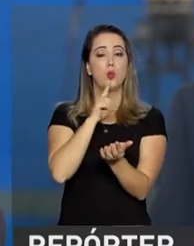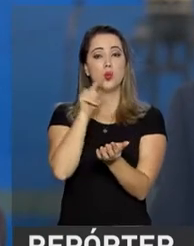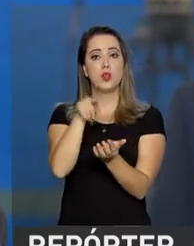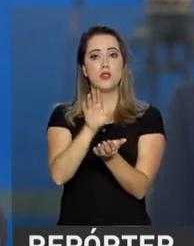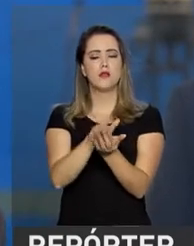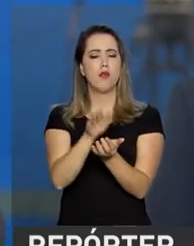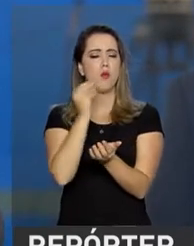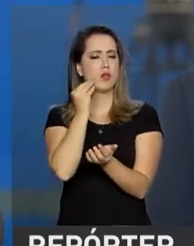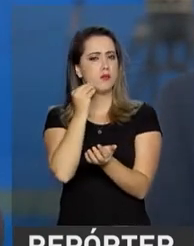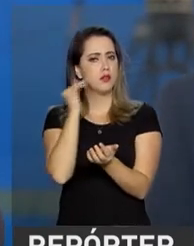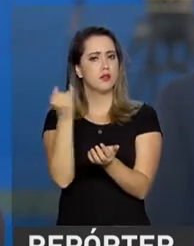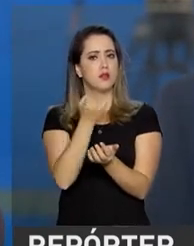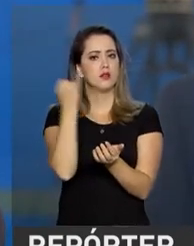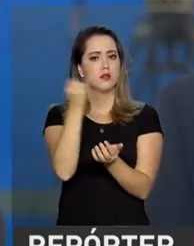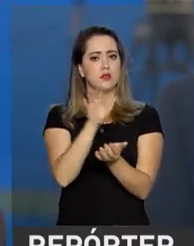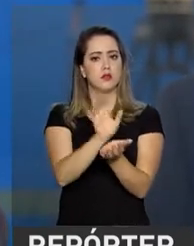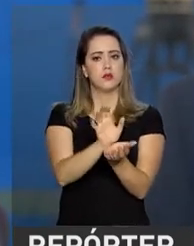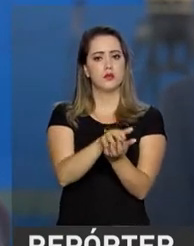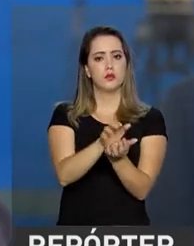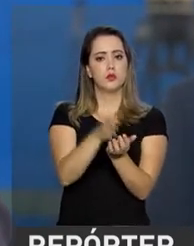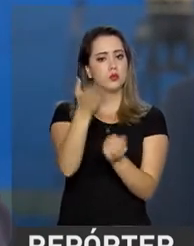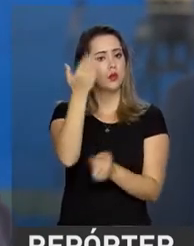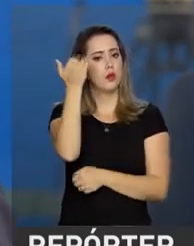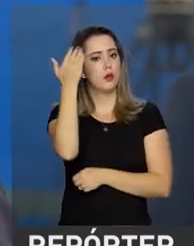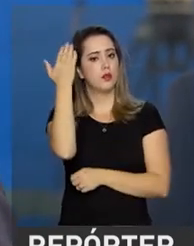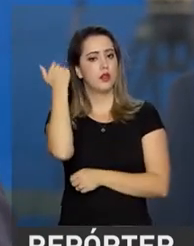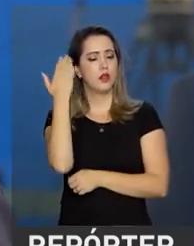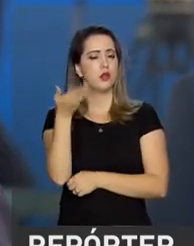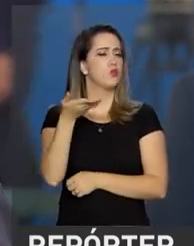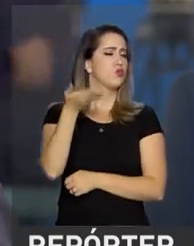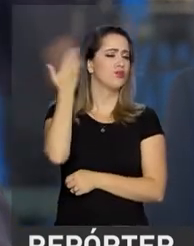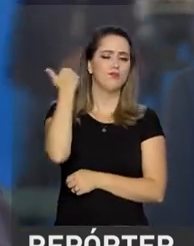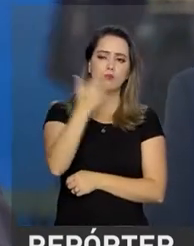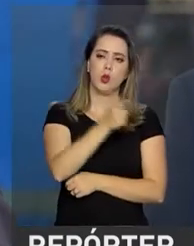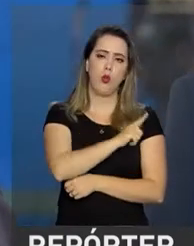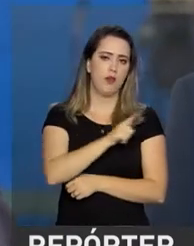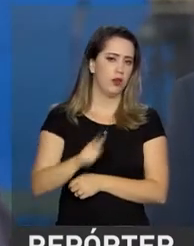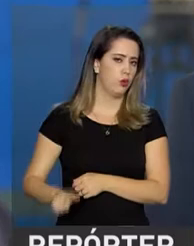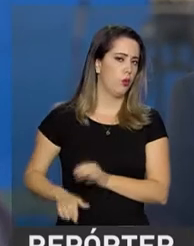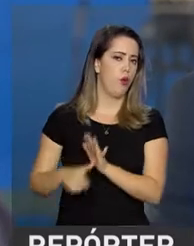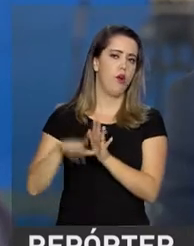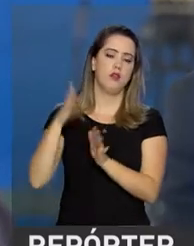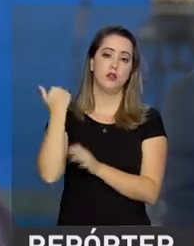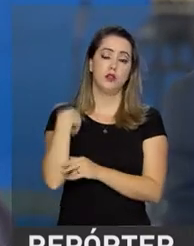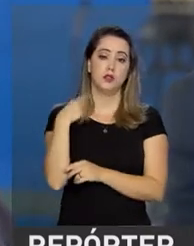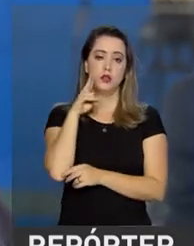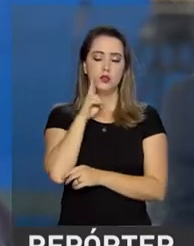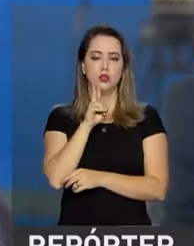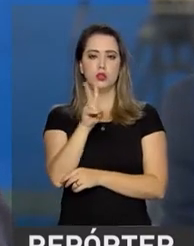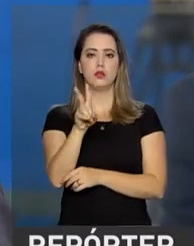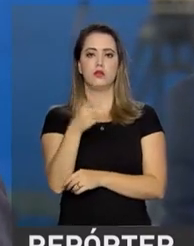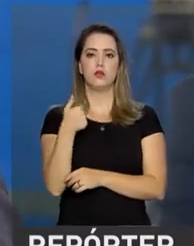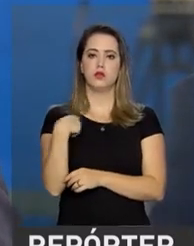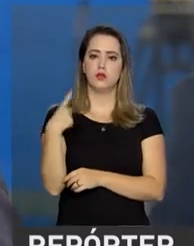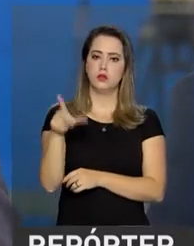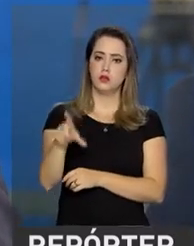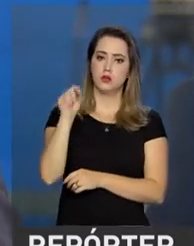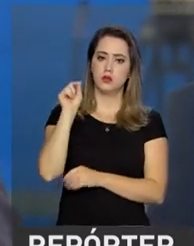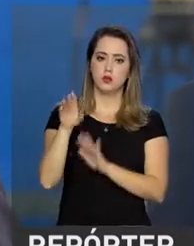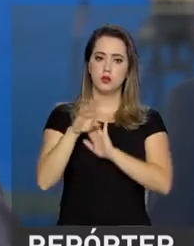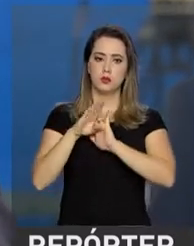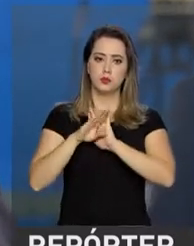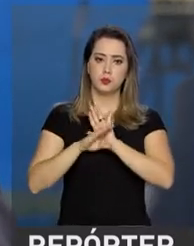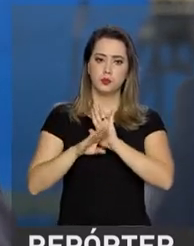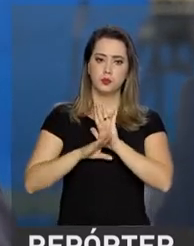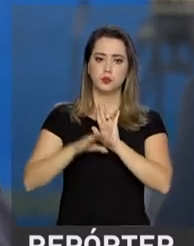começou lá no governo Jarbas Vasconcelos, o ginásio pernambucano, e nós instituímos um programa